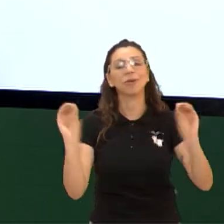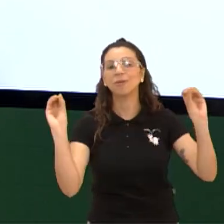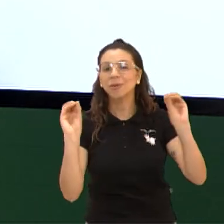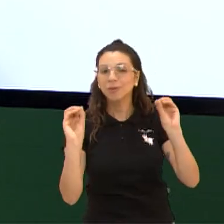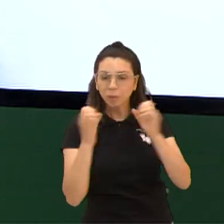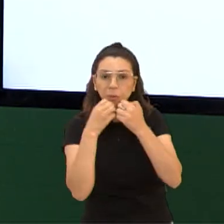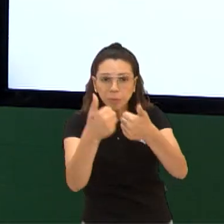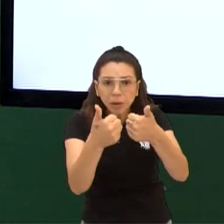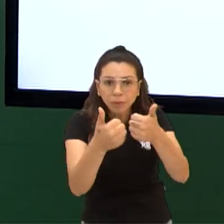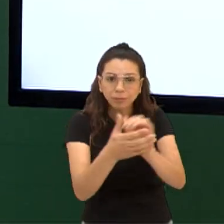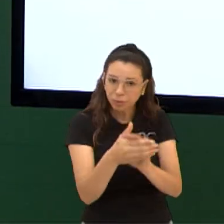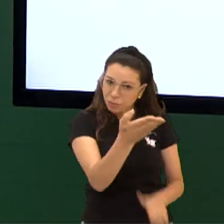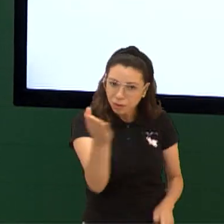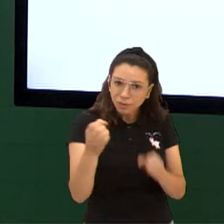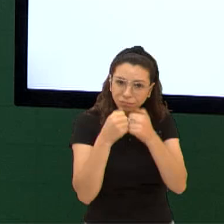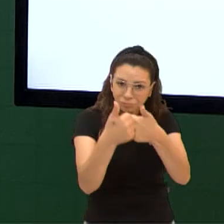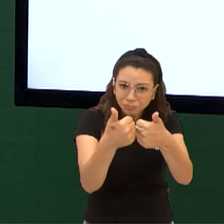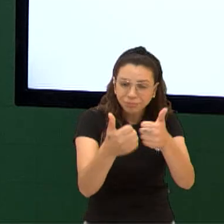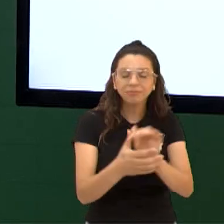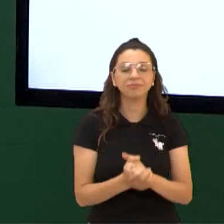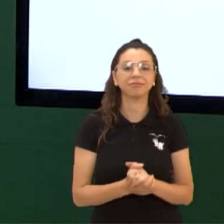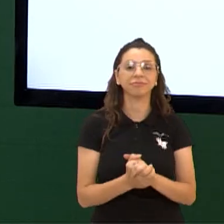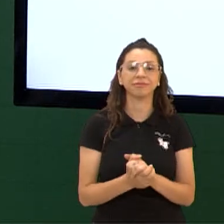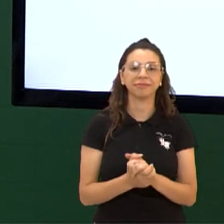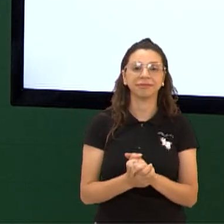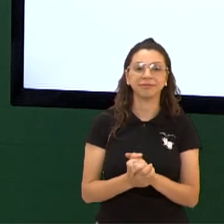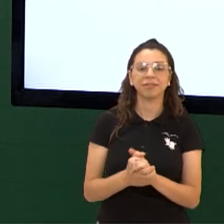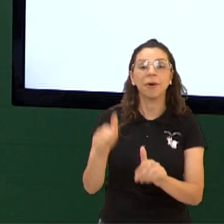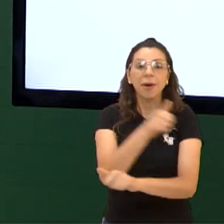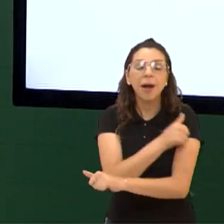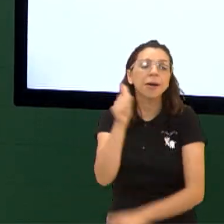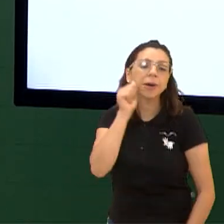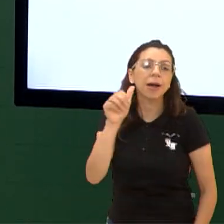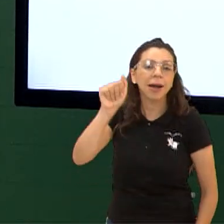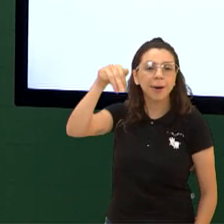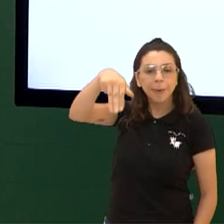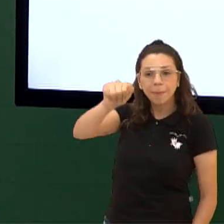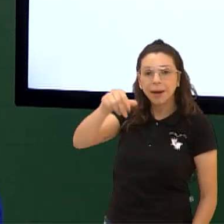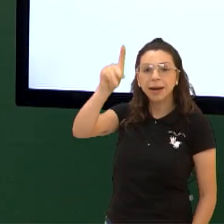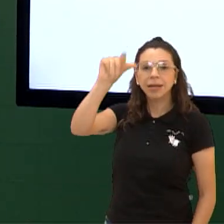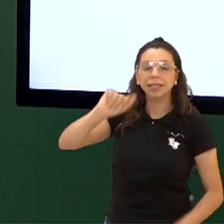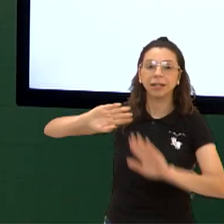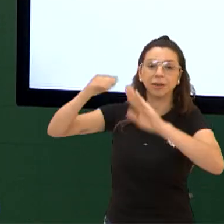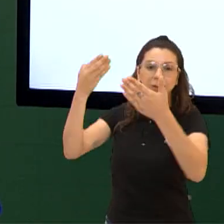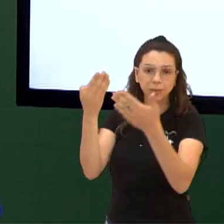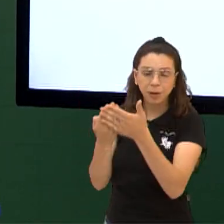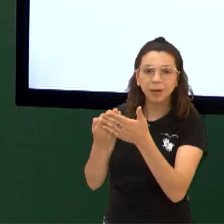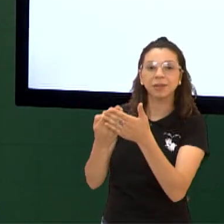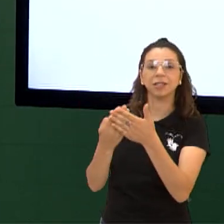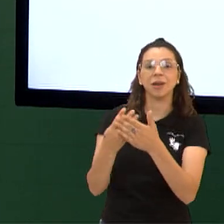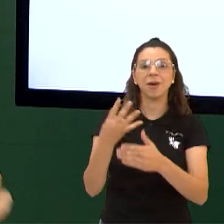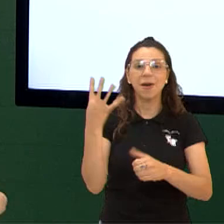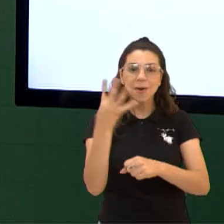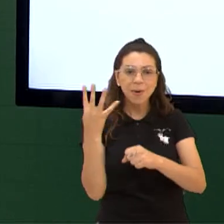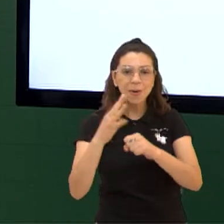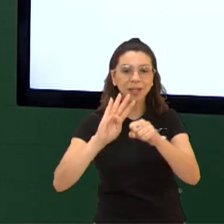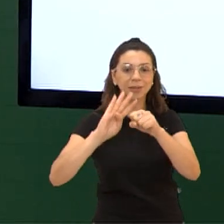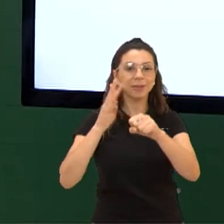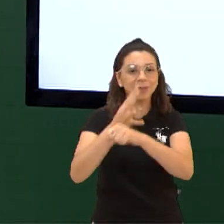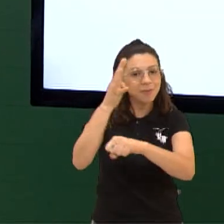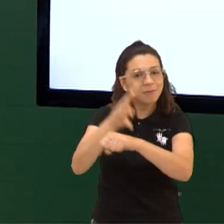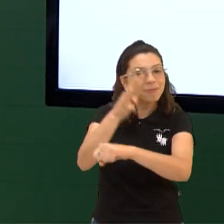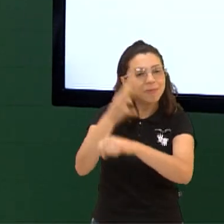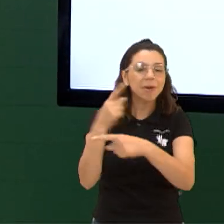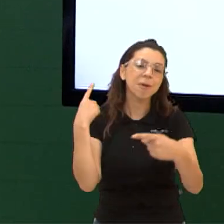Matheus, desculpe, com você também. Amanda Estrapasson, Arlinda Ferreira, de 4 Barras. Por que